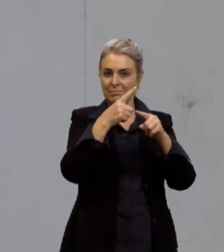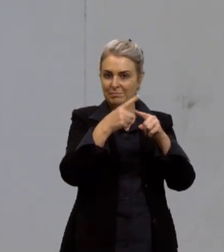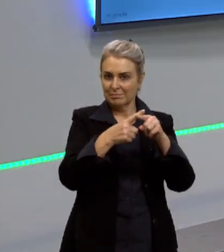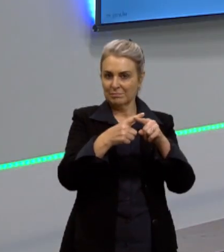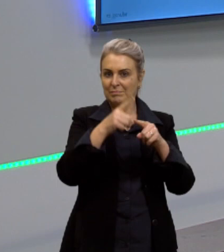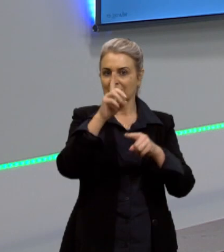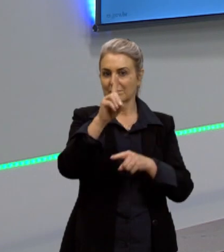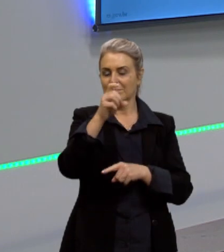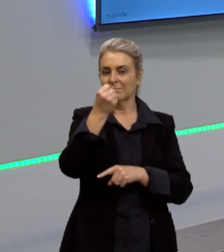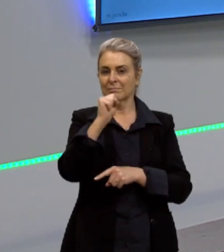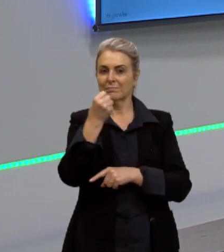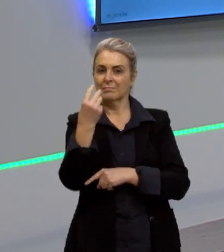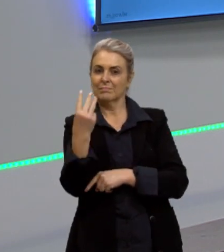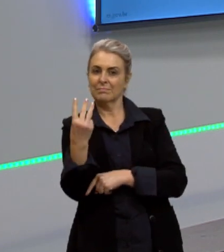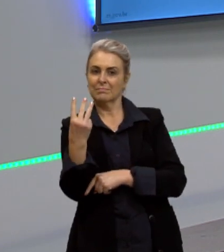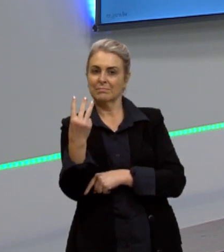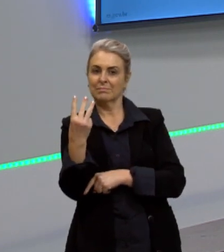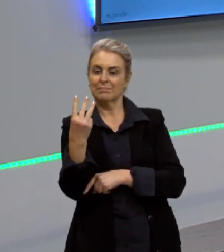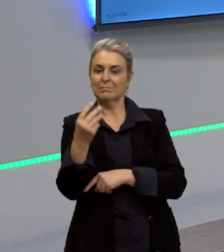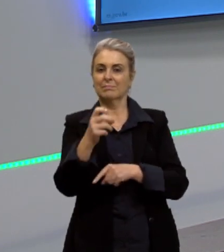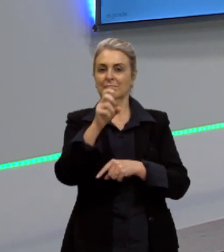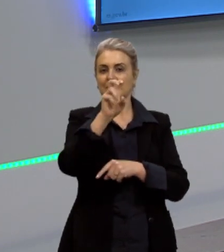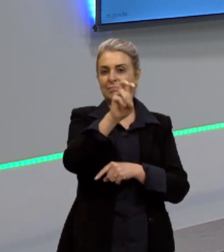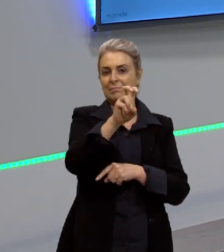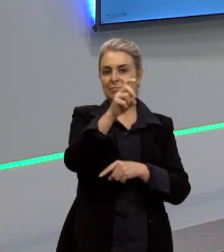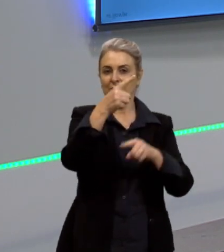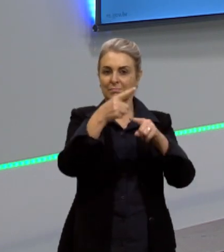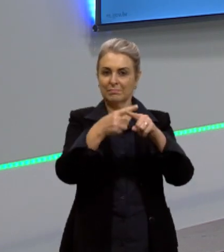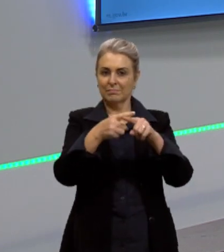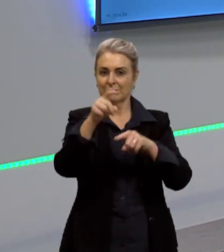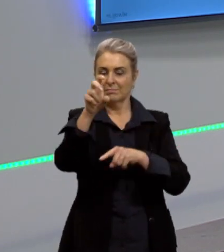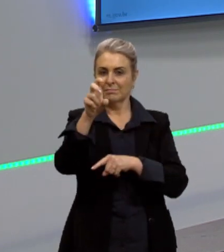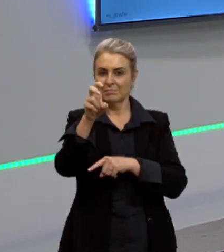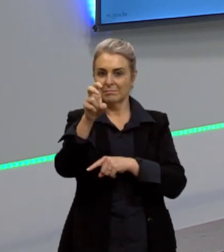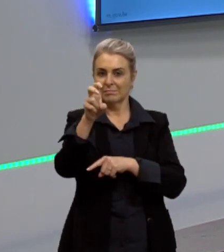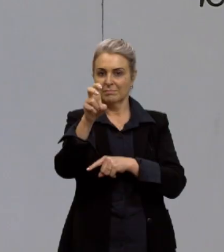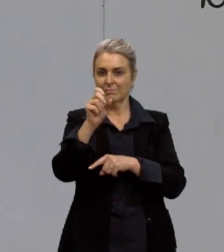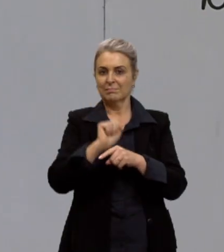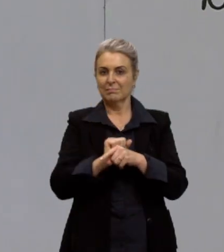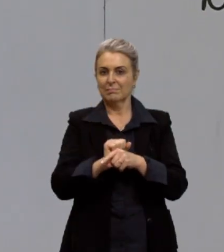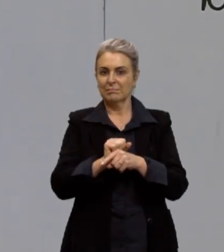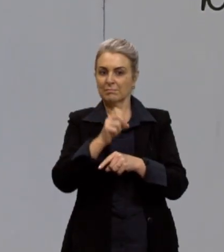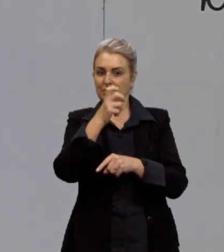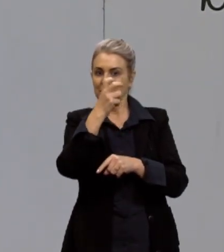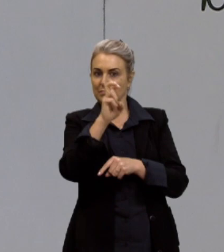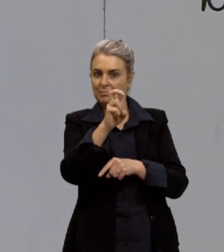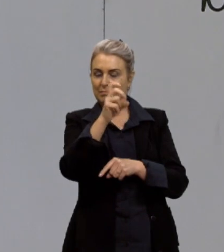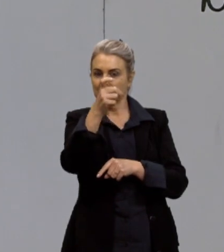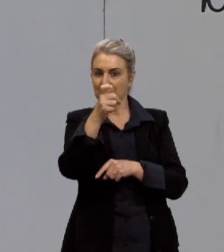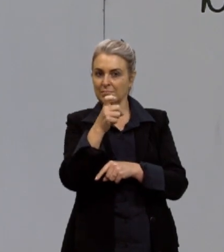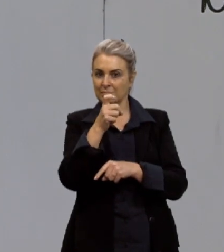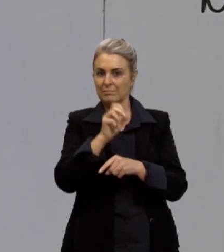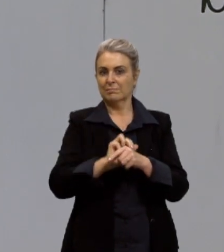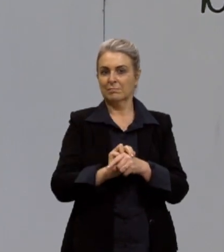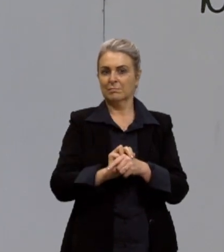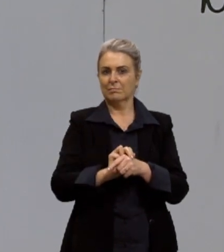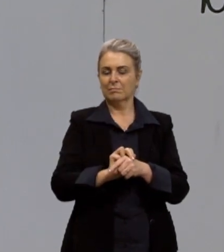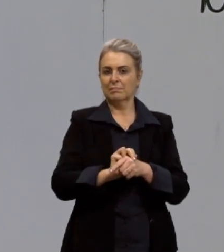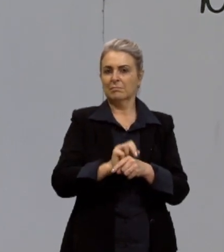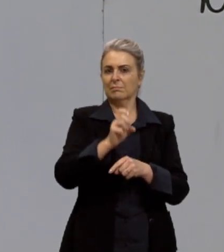183. 5 vezes o x, 5x. Agora, 5